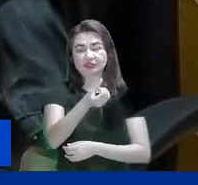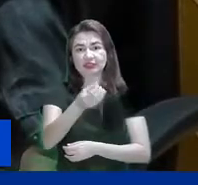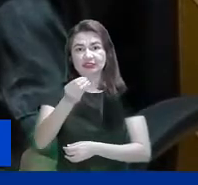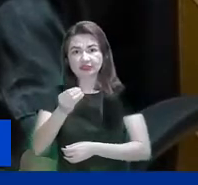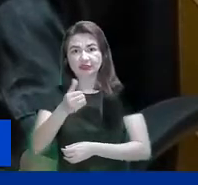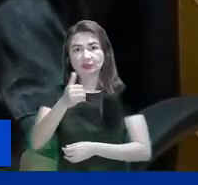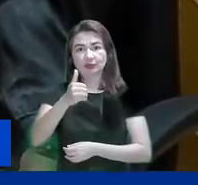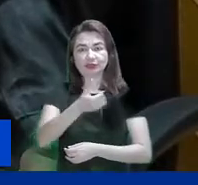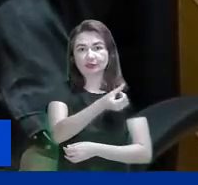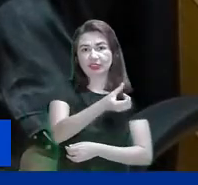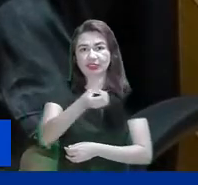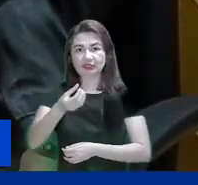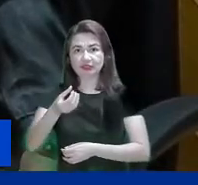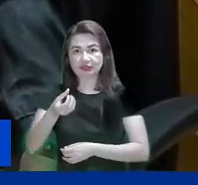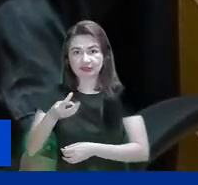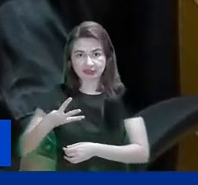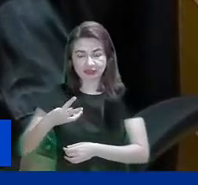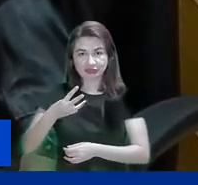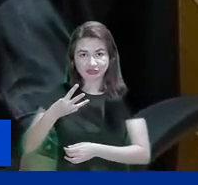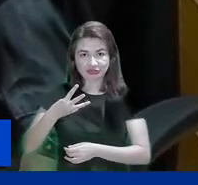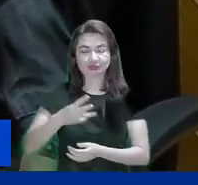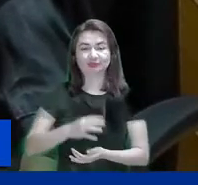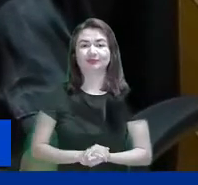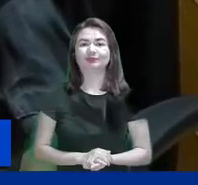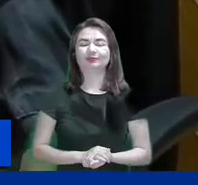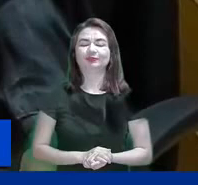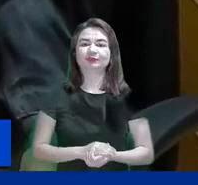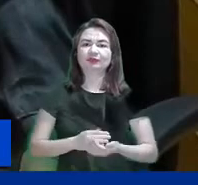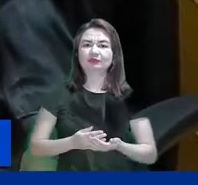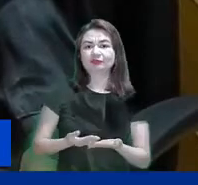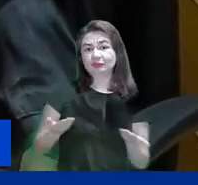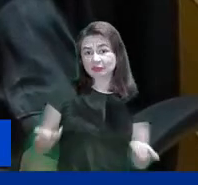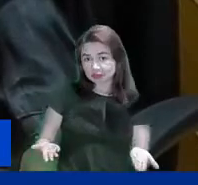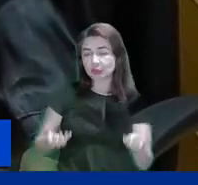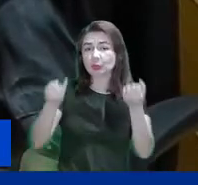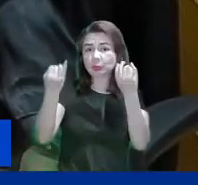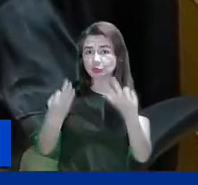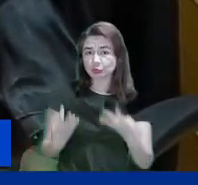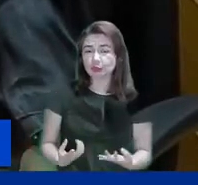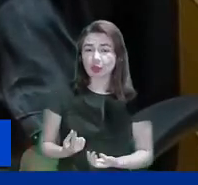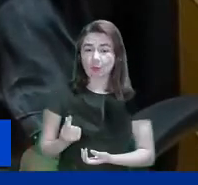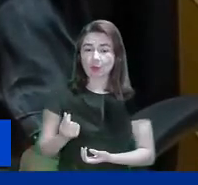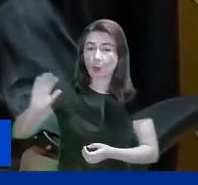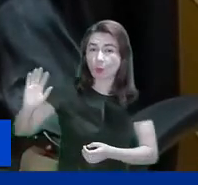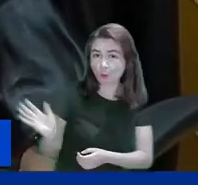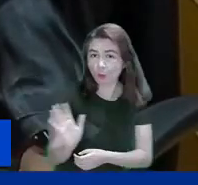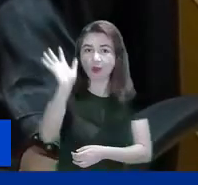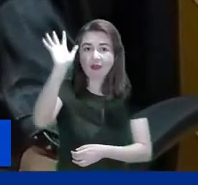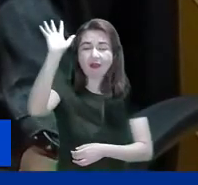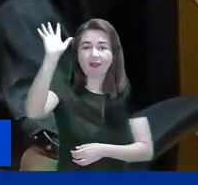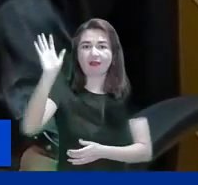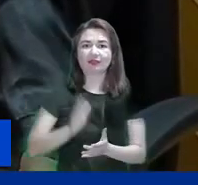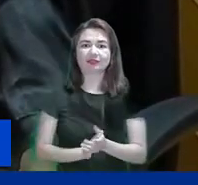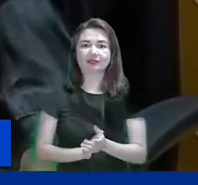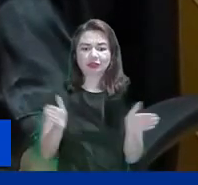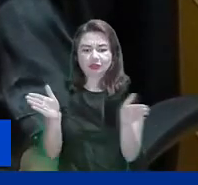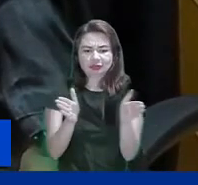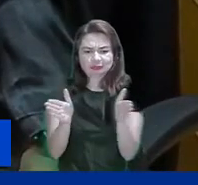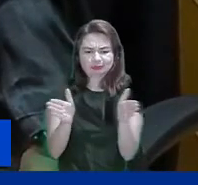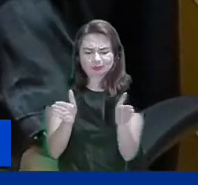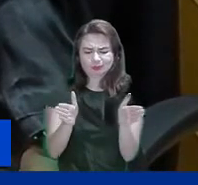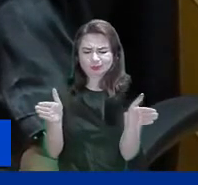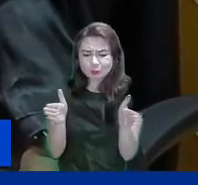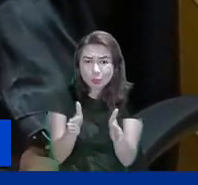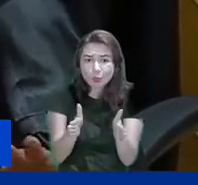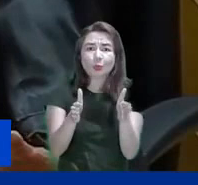060116394. Lá ele fala de um valor muito expressivo e um exíguo período de tempo do